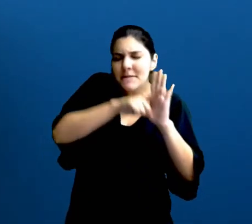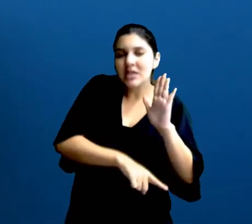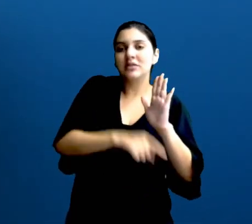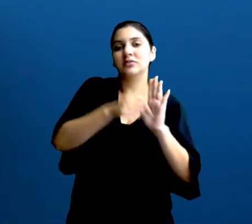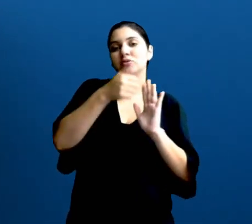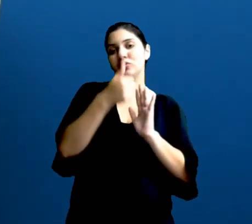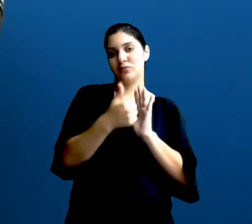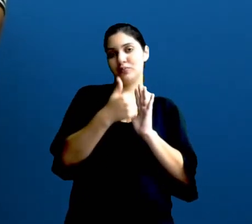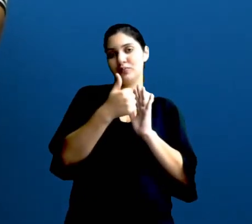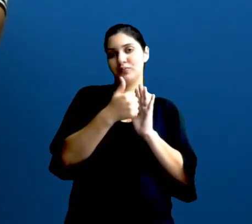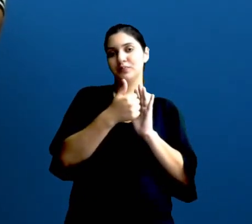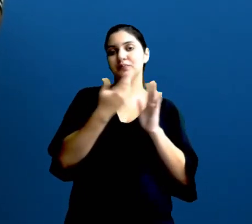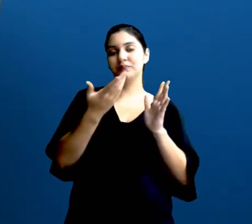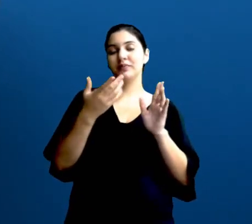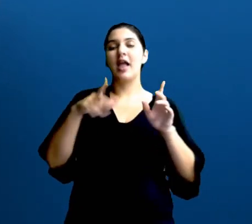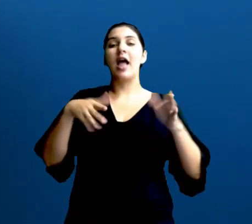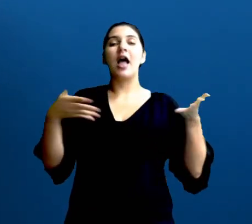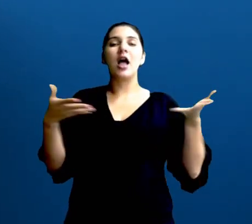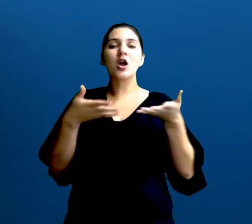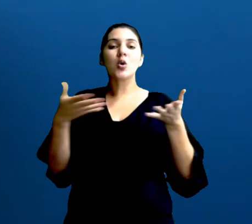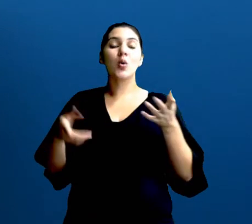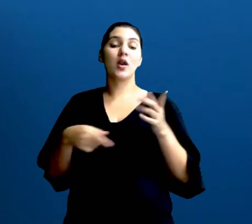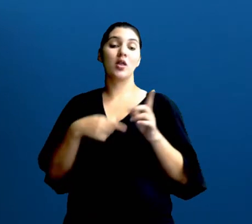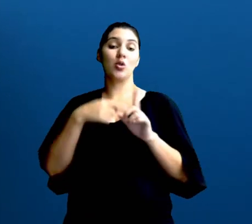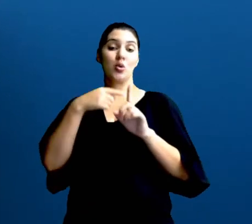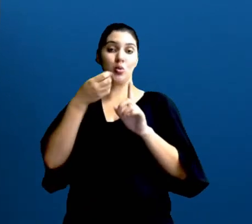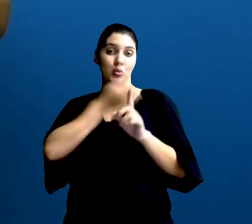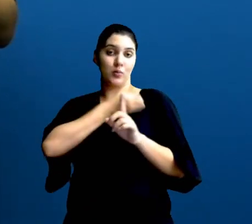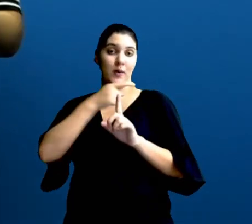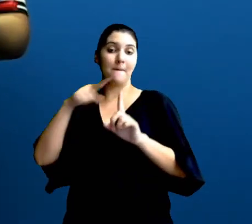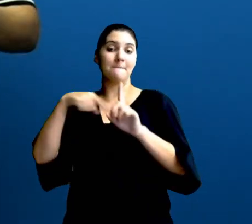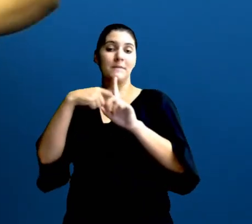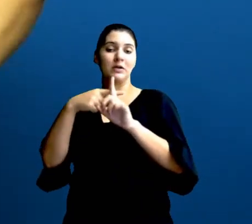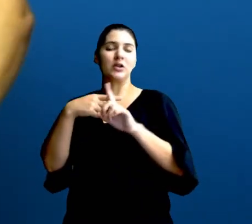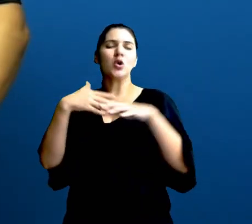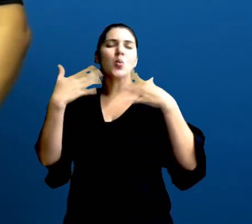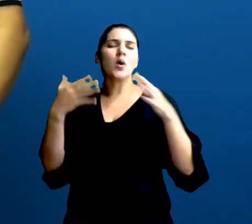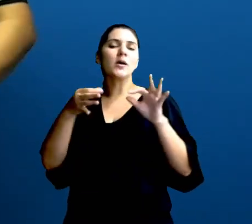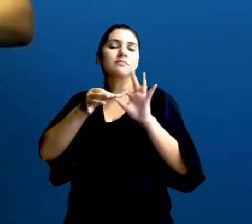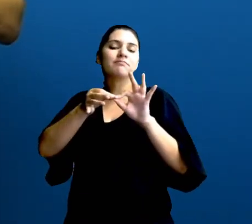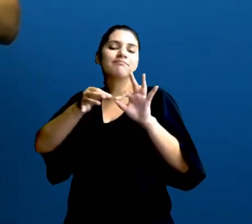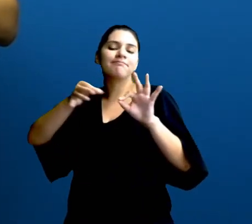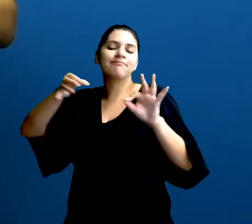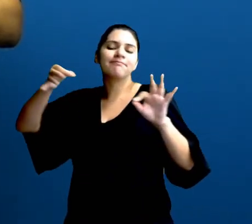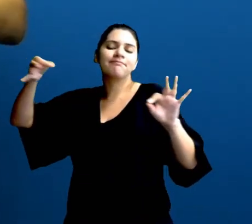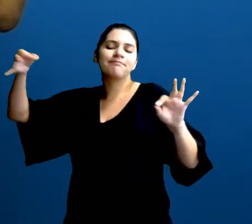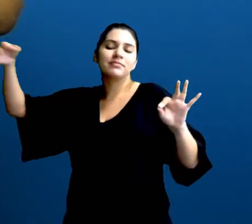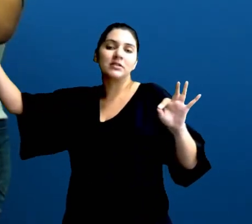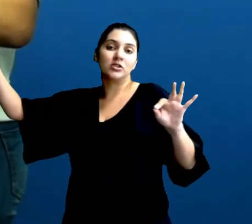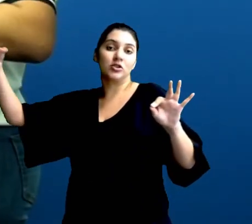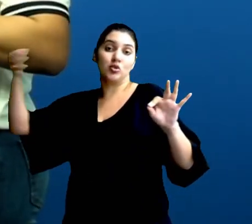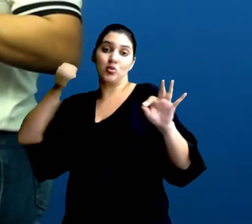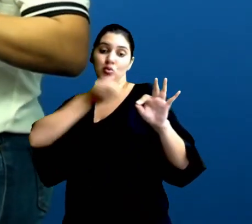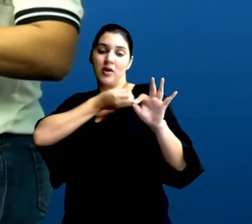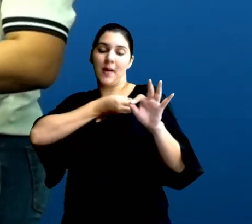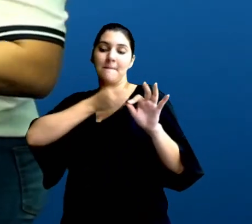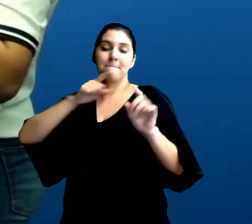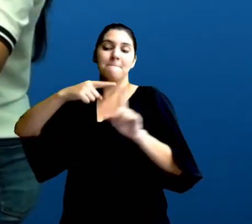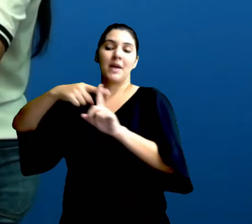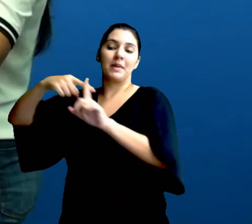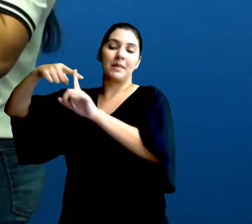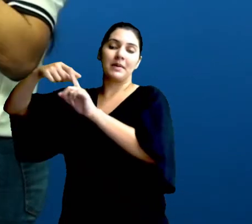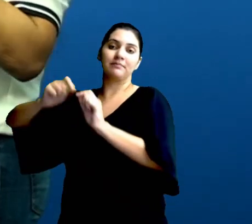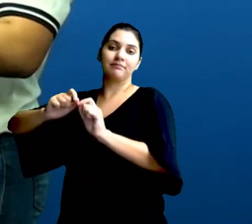nos números positivos é o contrário. Quanto mais distante de zero, maior ele se torna. Tá certo? Vamos brincar